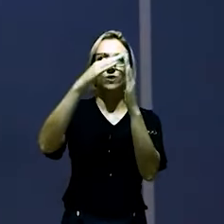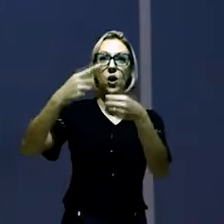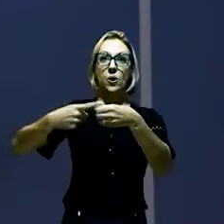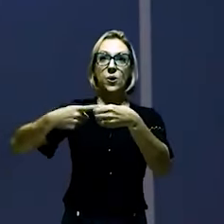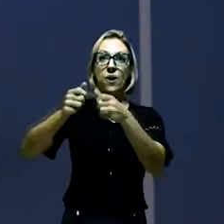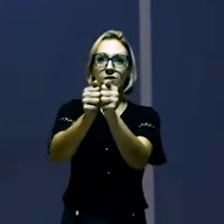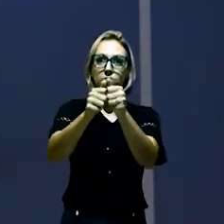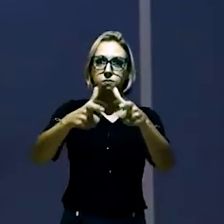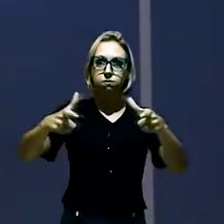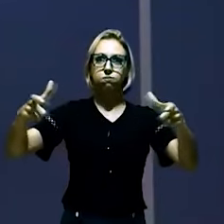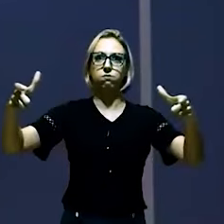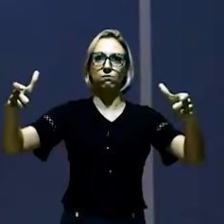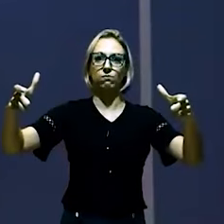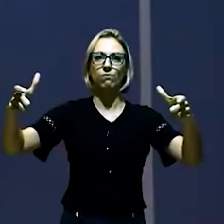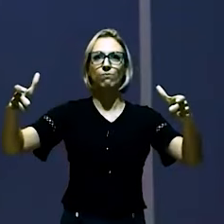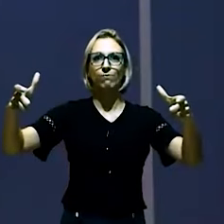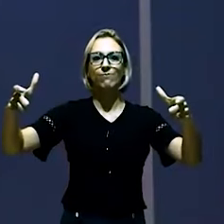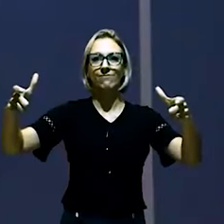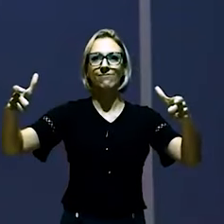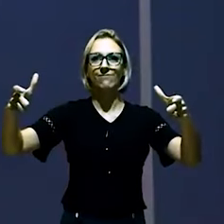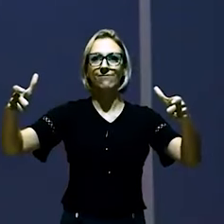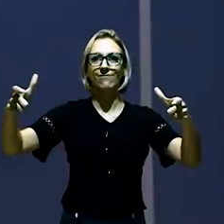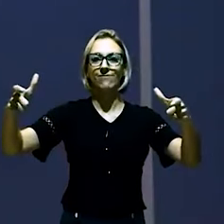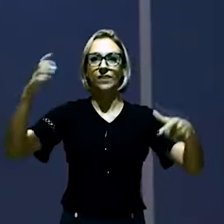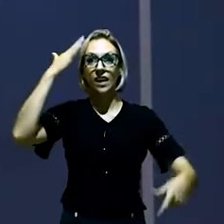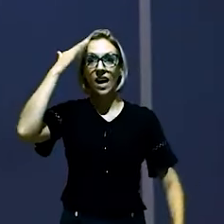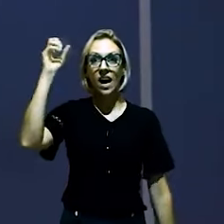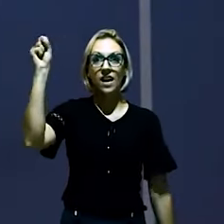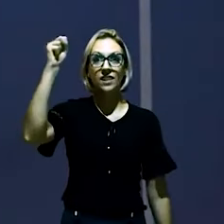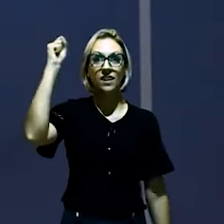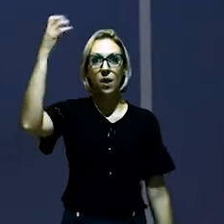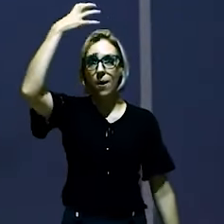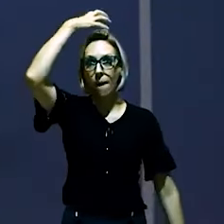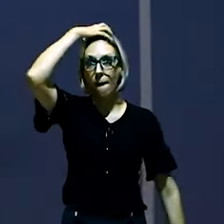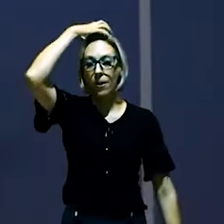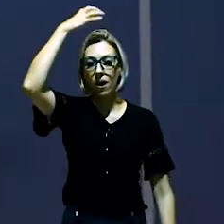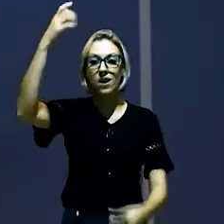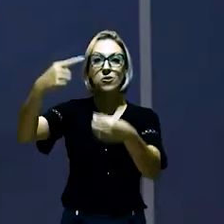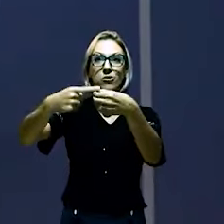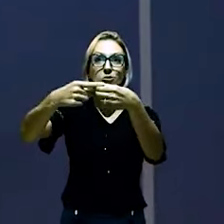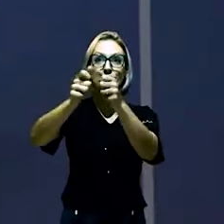Esse era o reinado de Salomão. Um reinado muito poderoso.